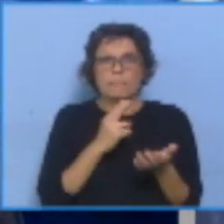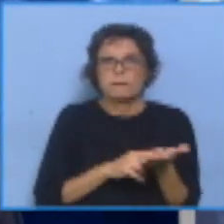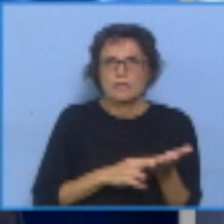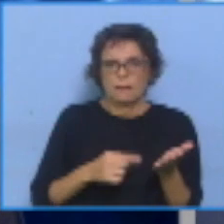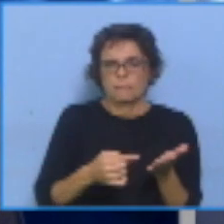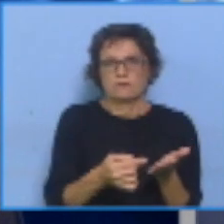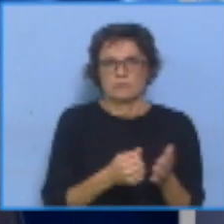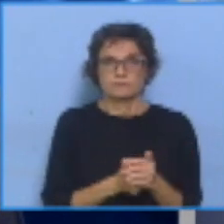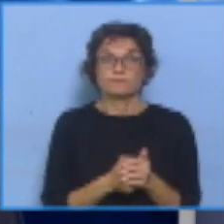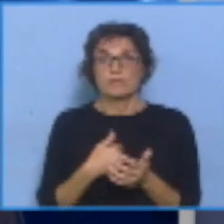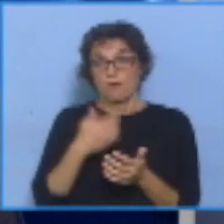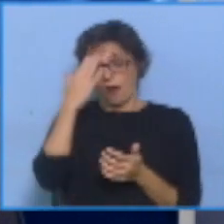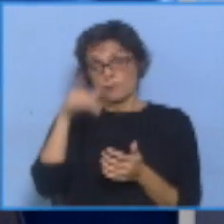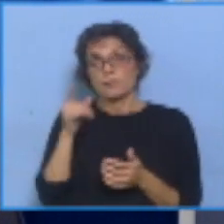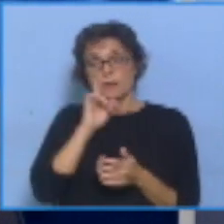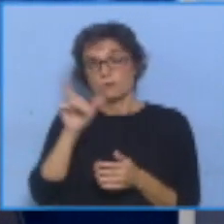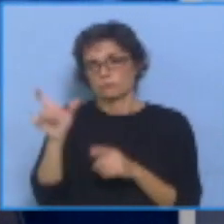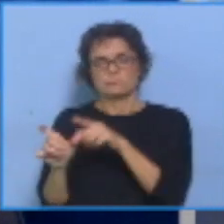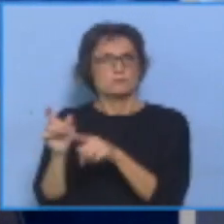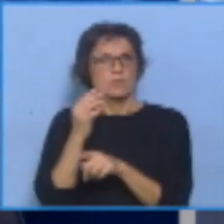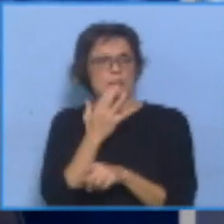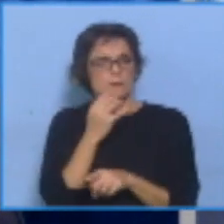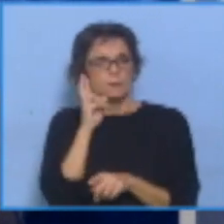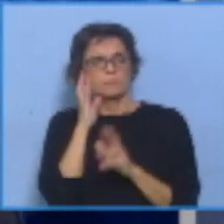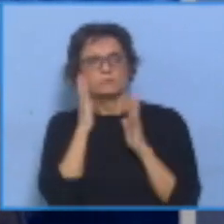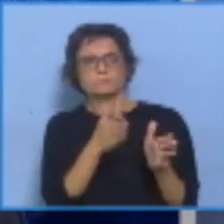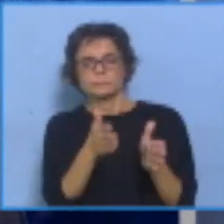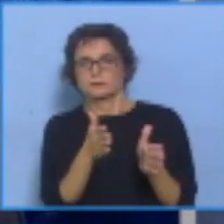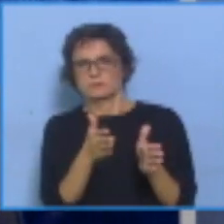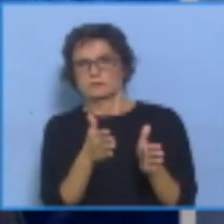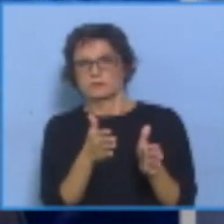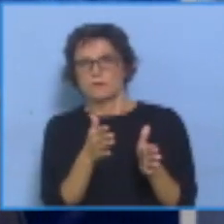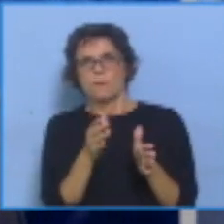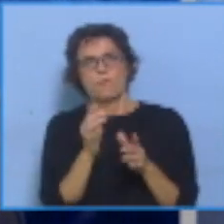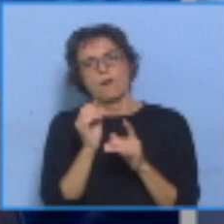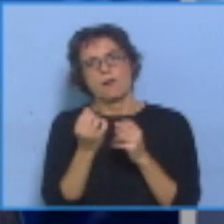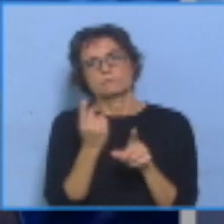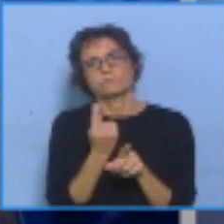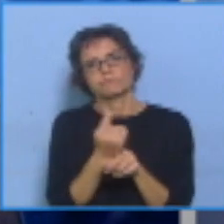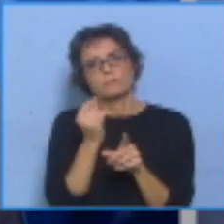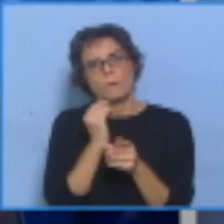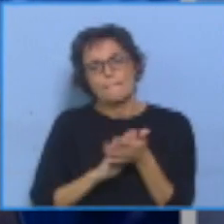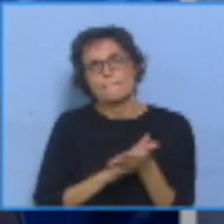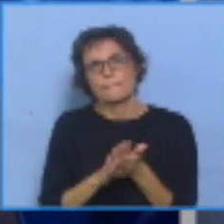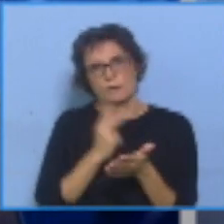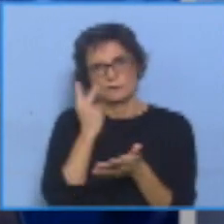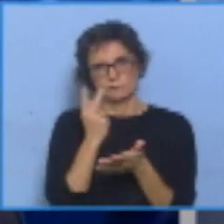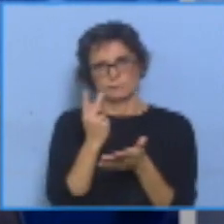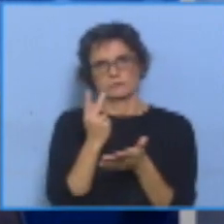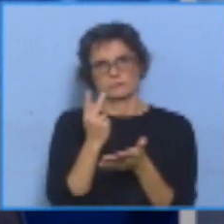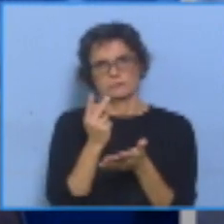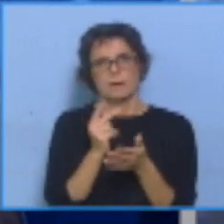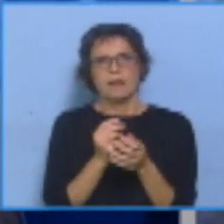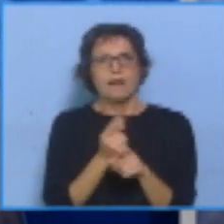não perdia tempo, e todos nós perdemos muito tempo, muitas vezes naquilo que não é essencial, ela